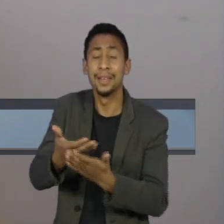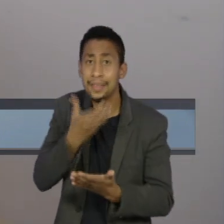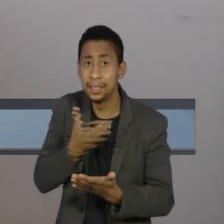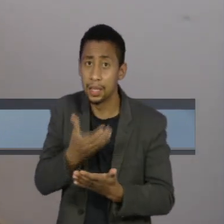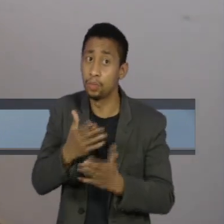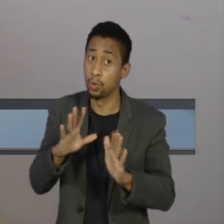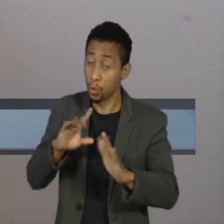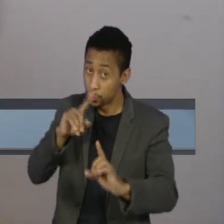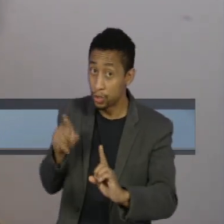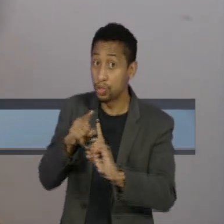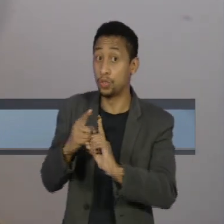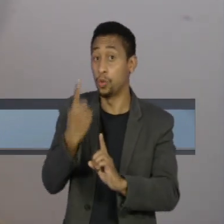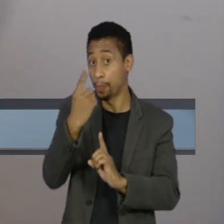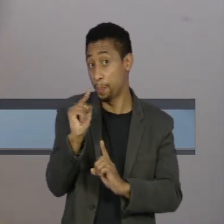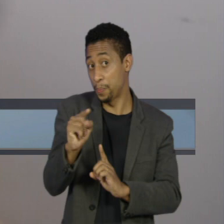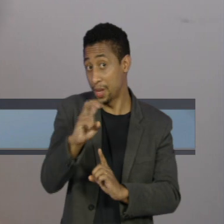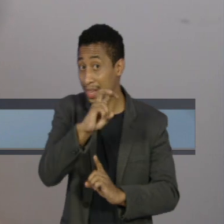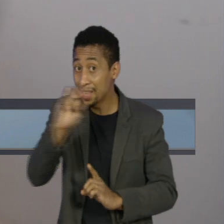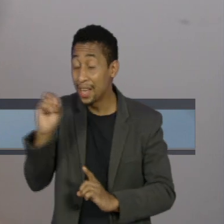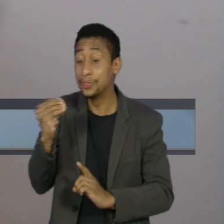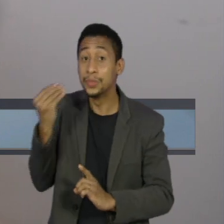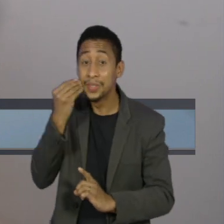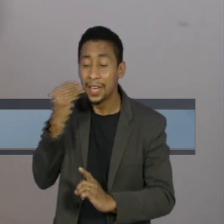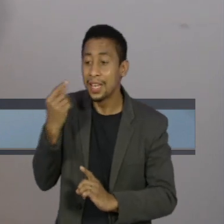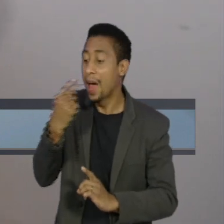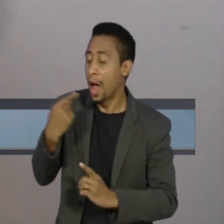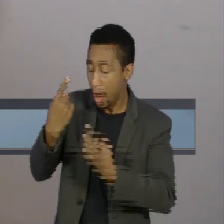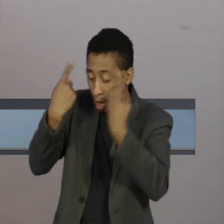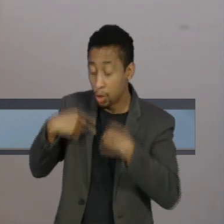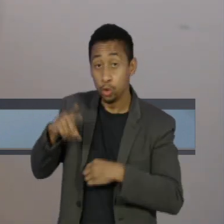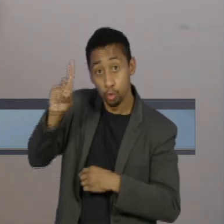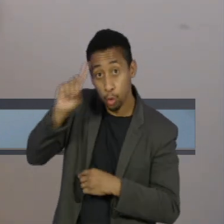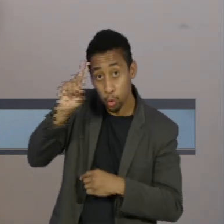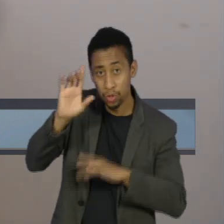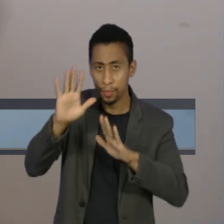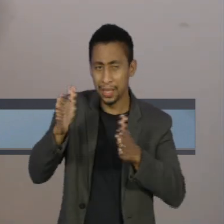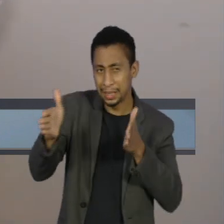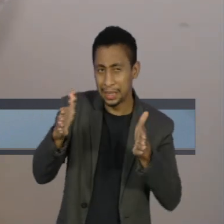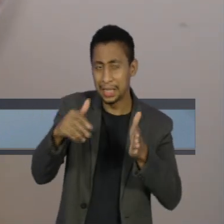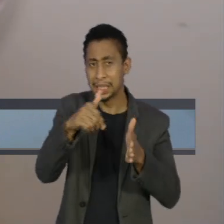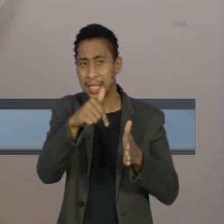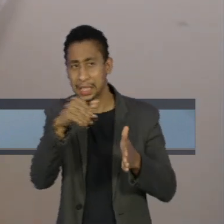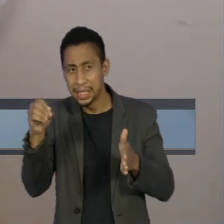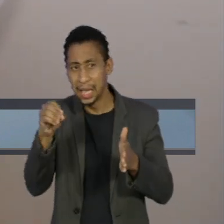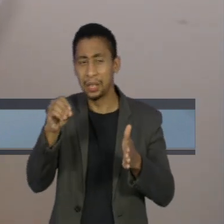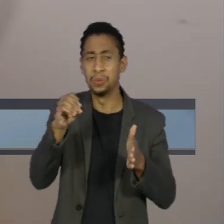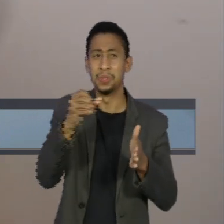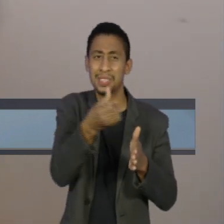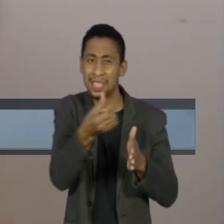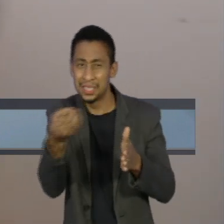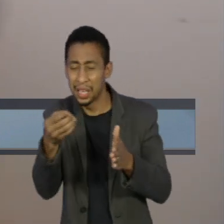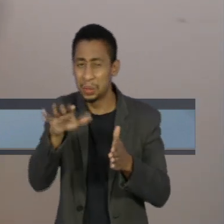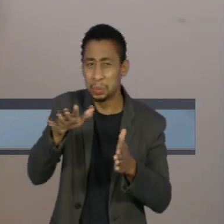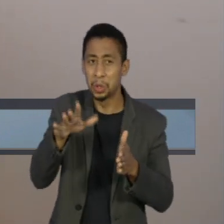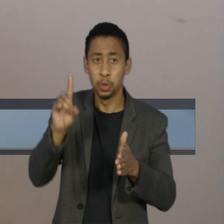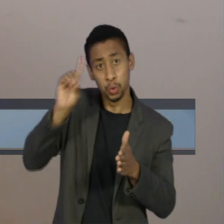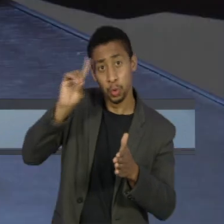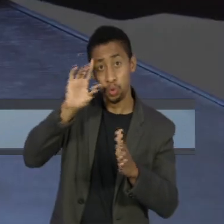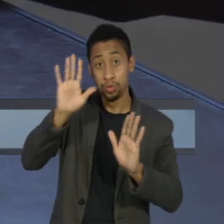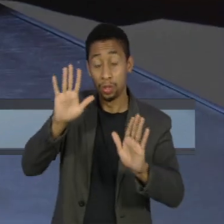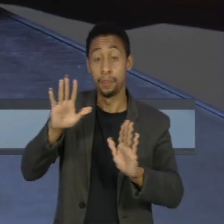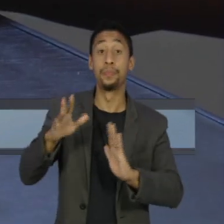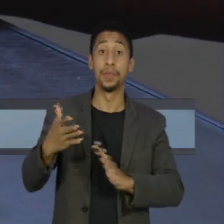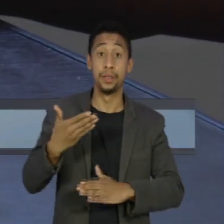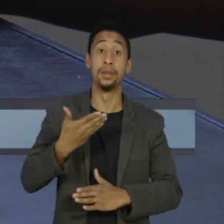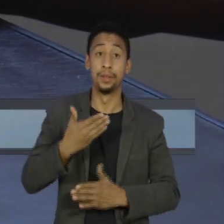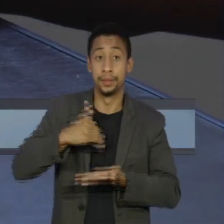1.500 testes por dia, mas a média tem ficado entre 600 e 700 procedimentos. A Secretaria de Estado da